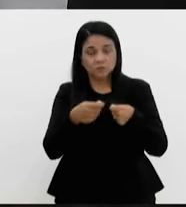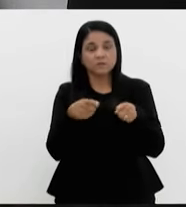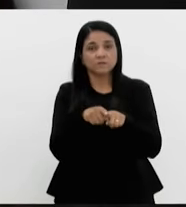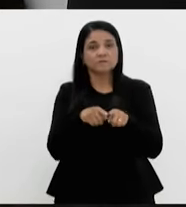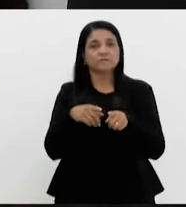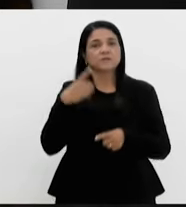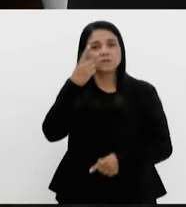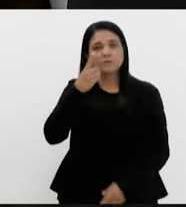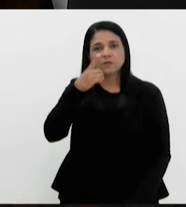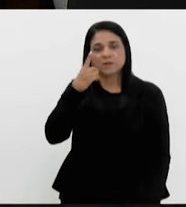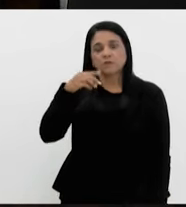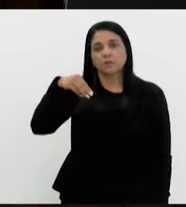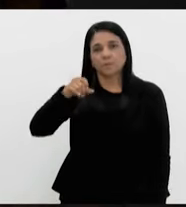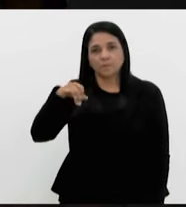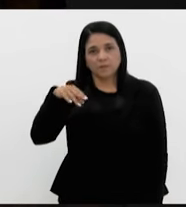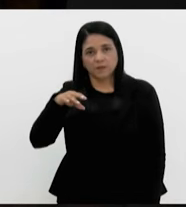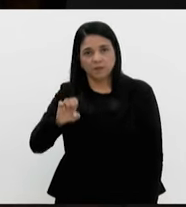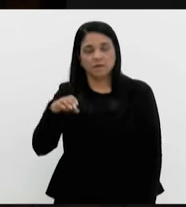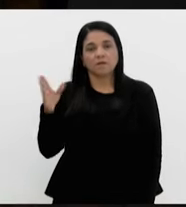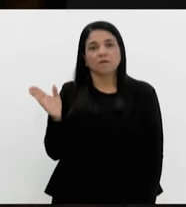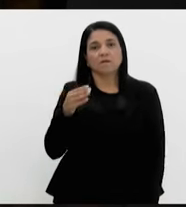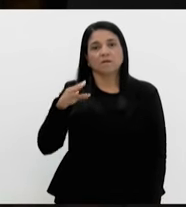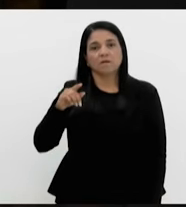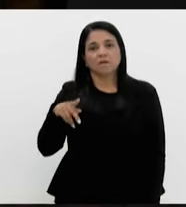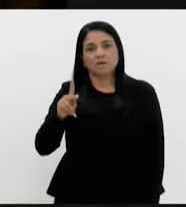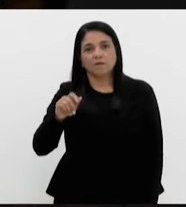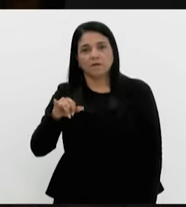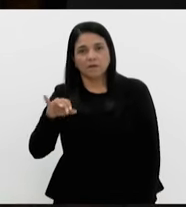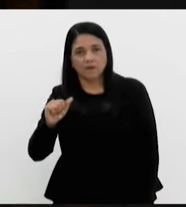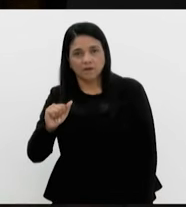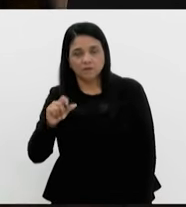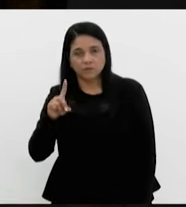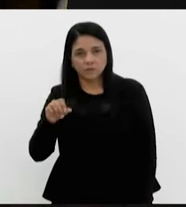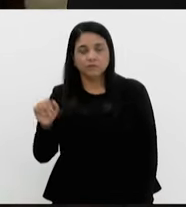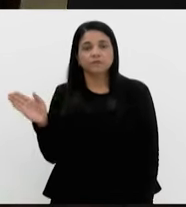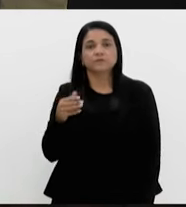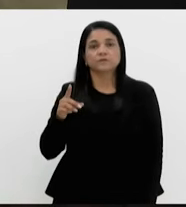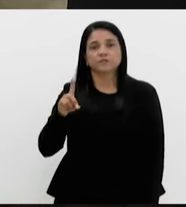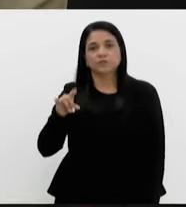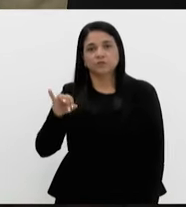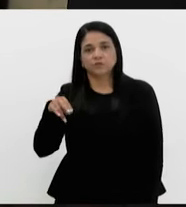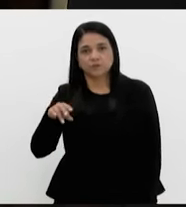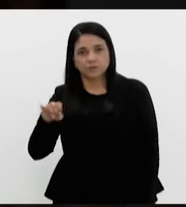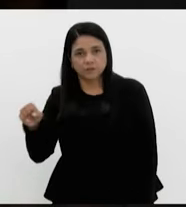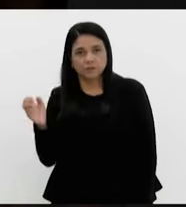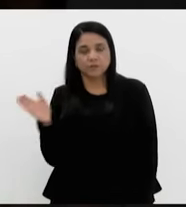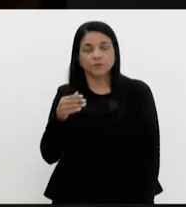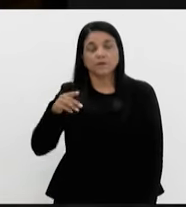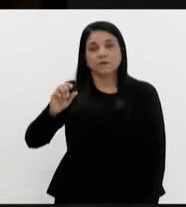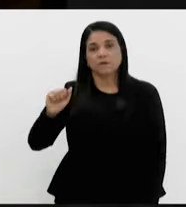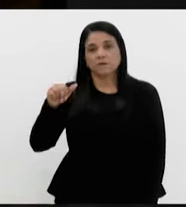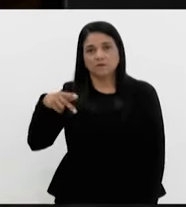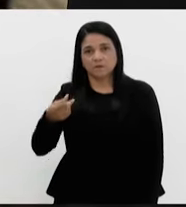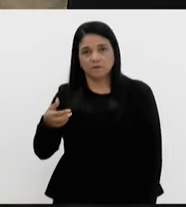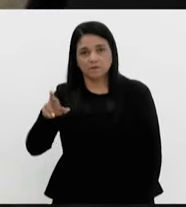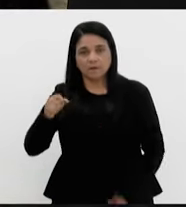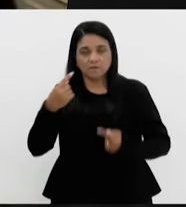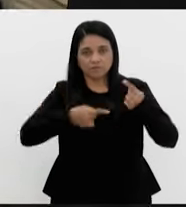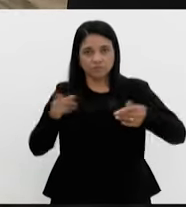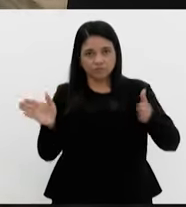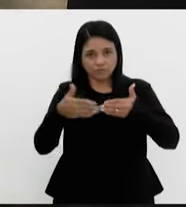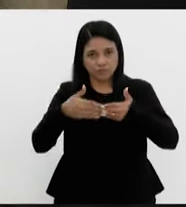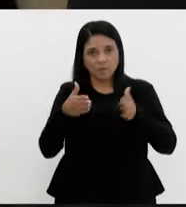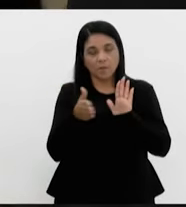Mink, Cláudio Caiado, Dionísio Lins e André Correia. Em discussão, não havendo quem queira discutir, encerrada a discussão, a